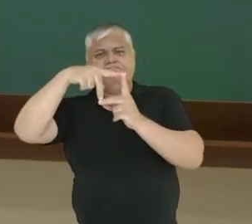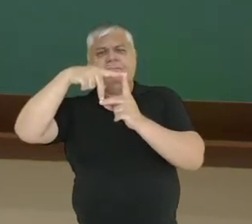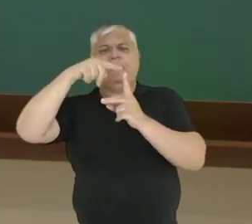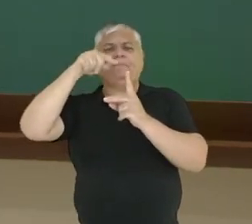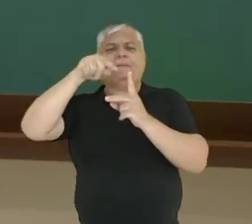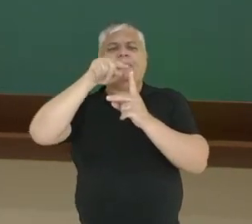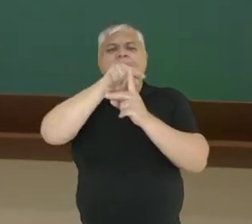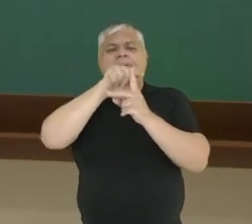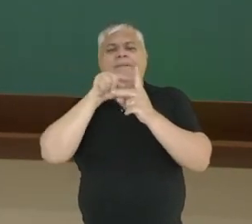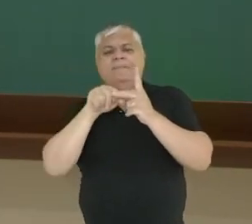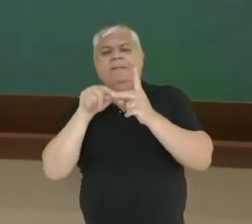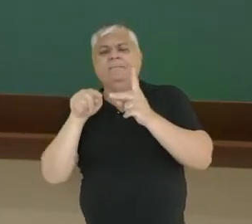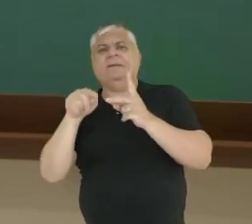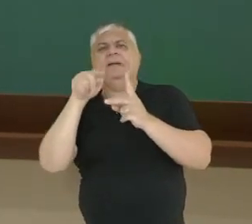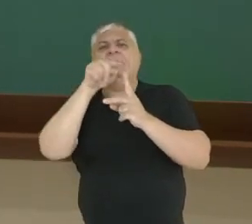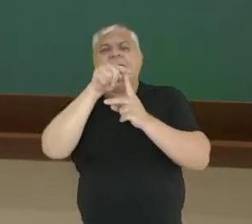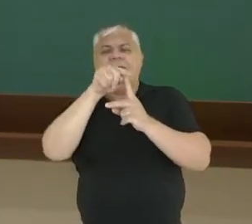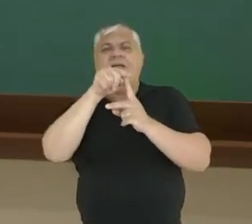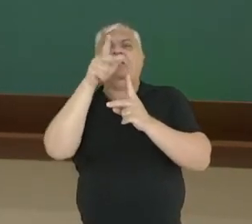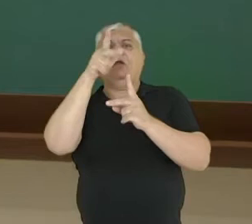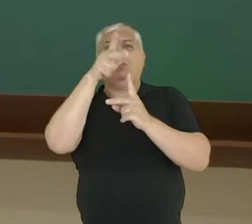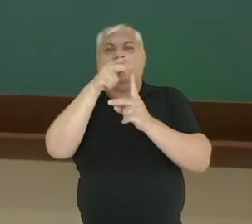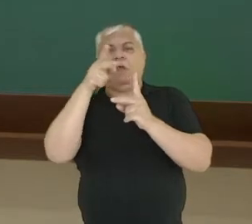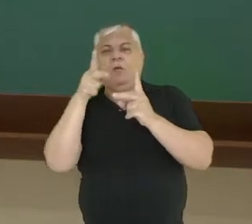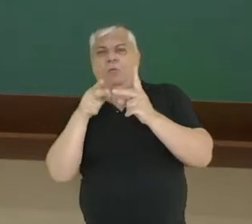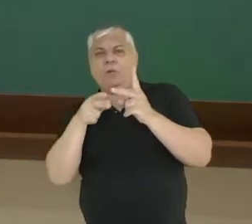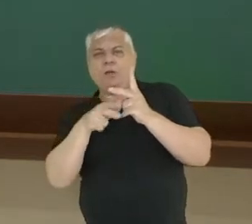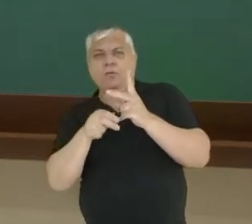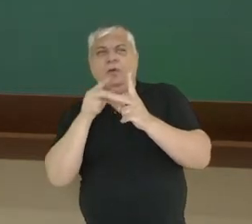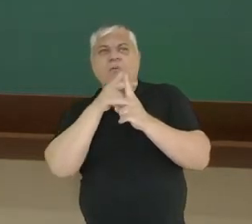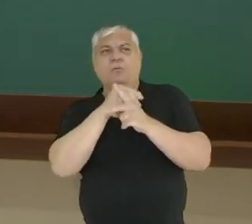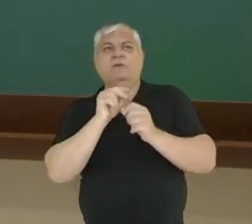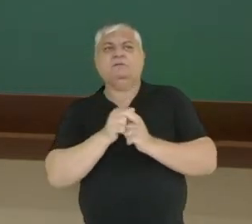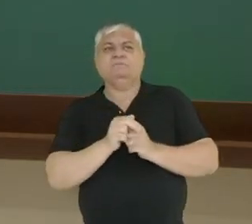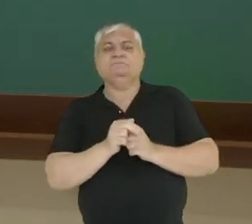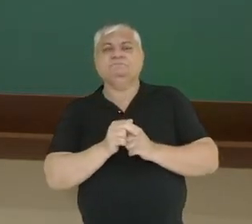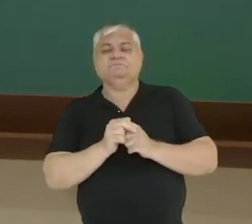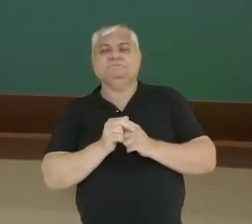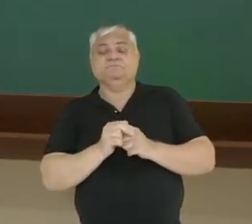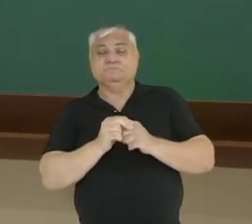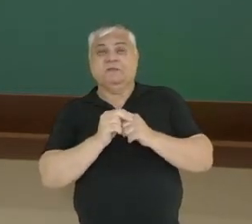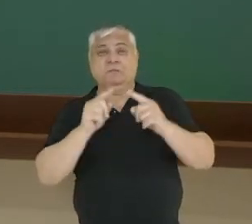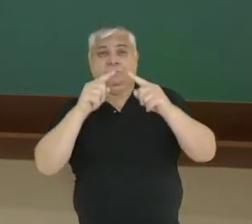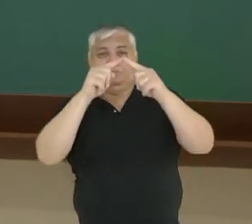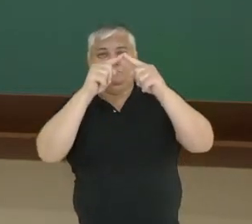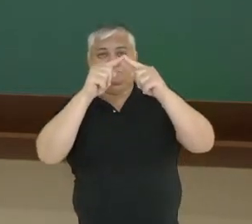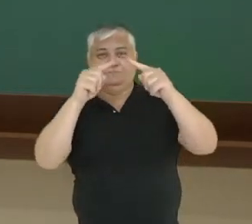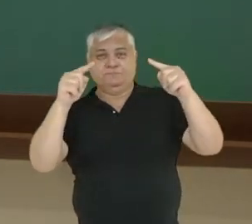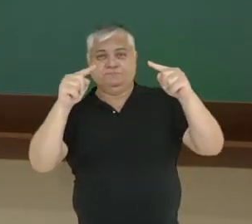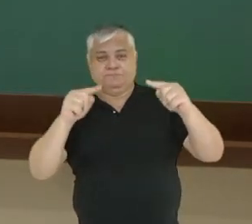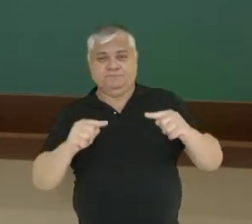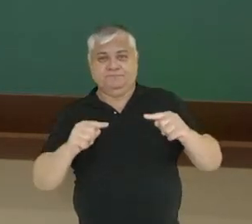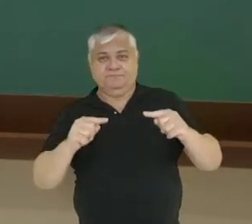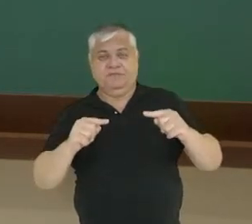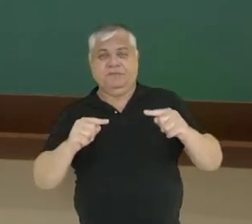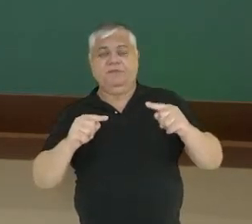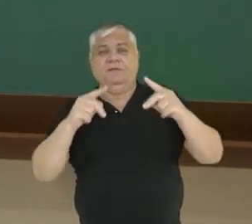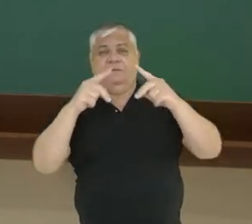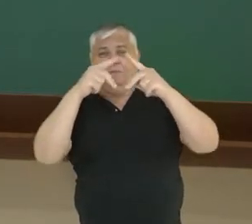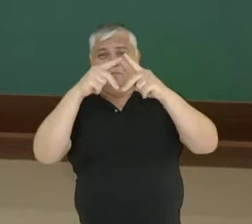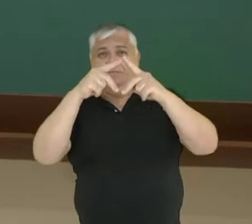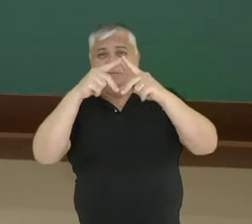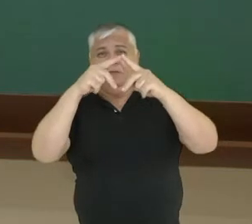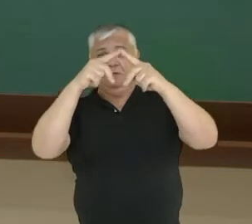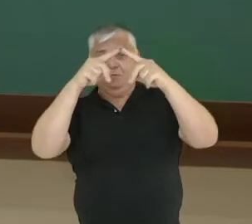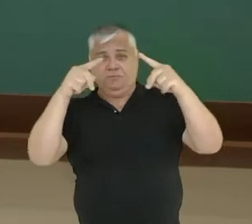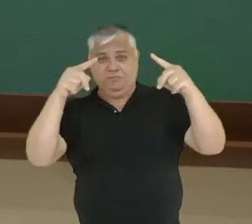ou seja, um polígono de 4 lados. Temos um pentágono, que é um polígono de 5